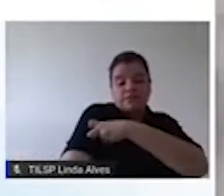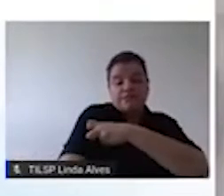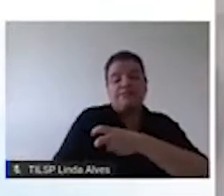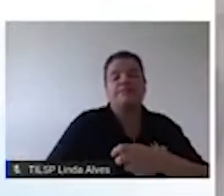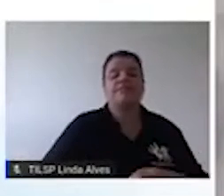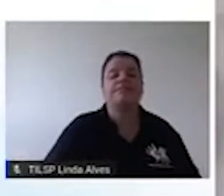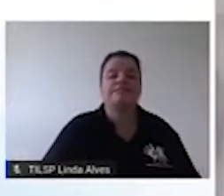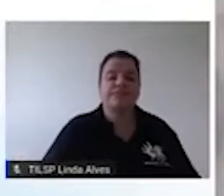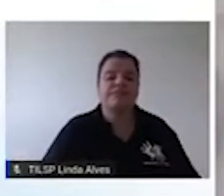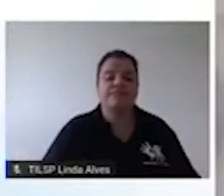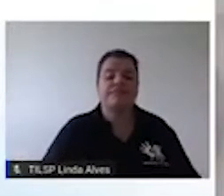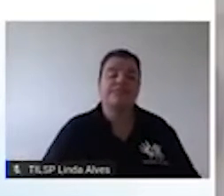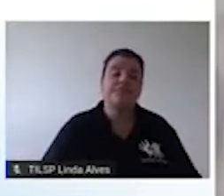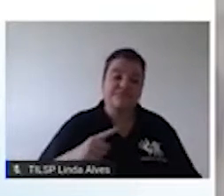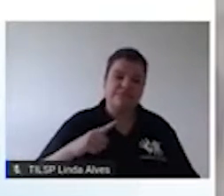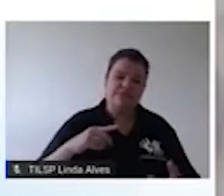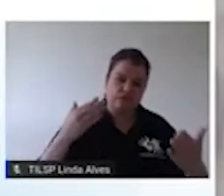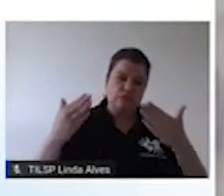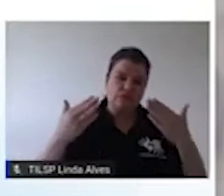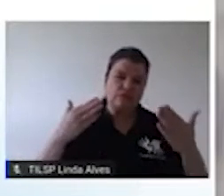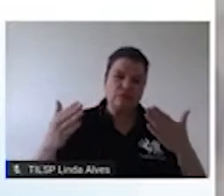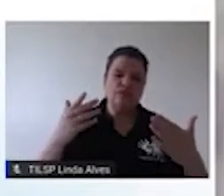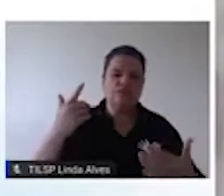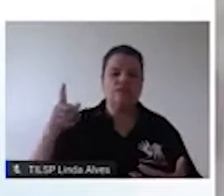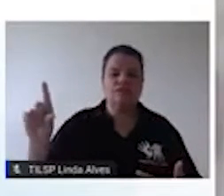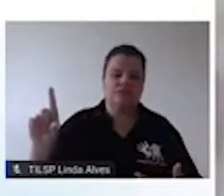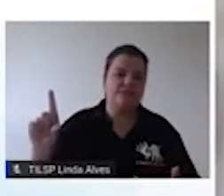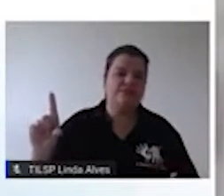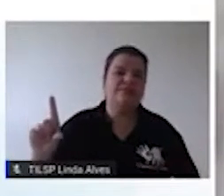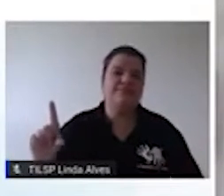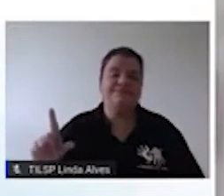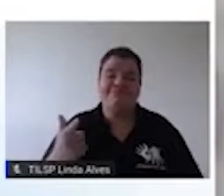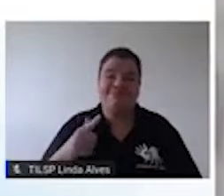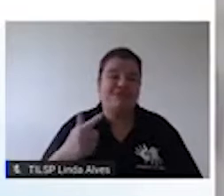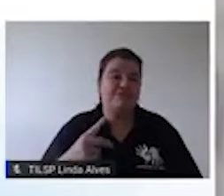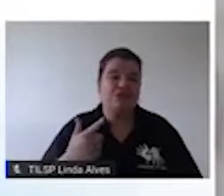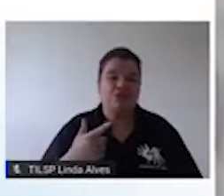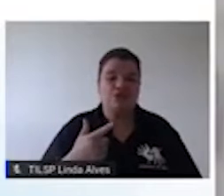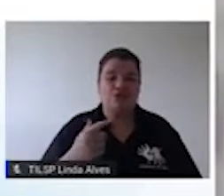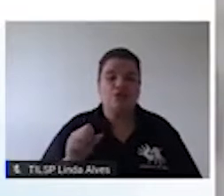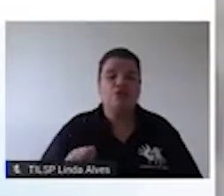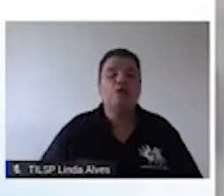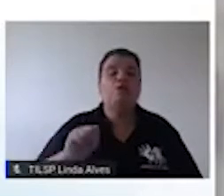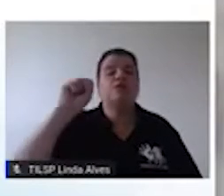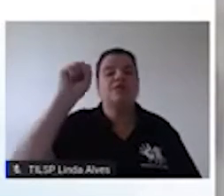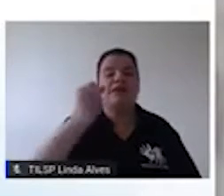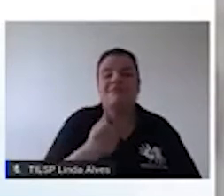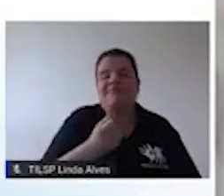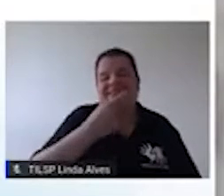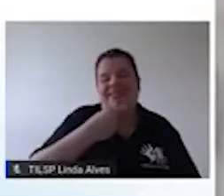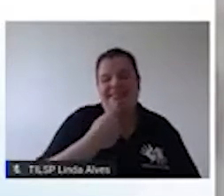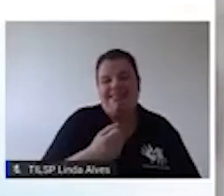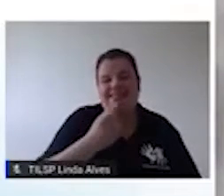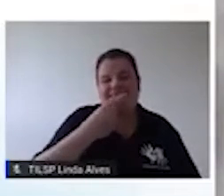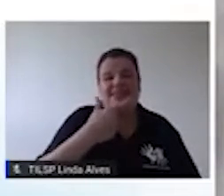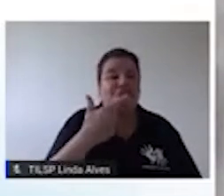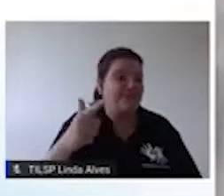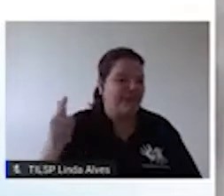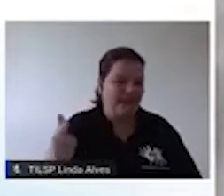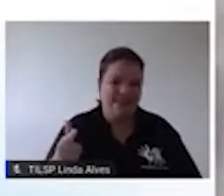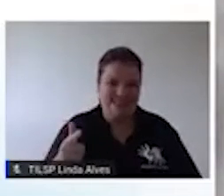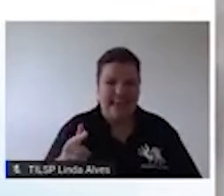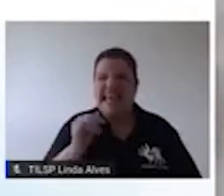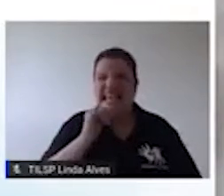Como em outras situações, não houve sucesso em um medicamento, não é? Não há